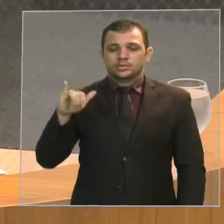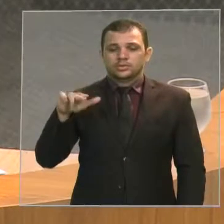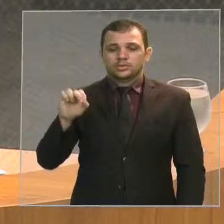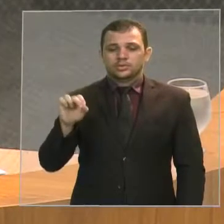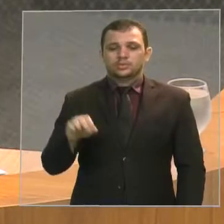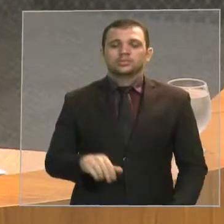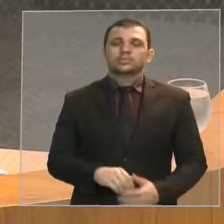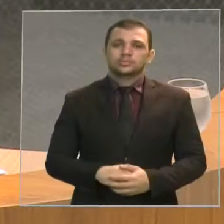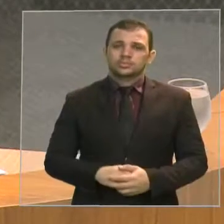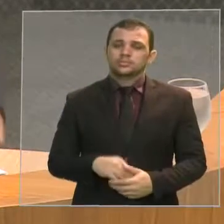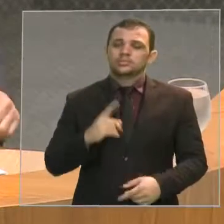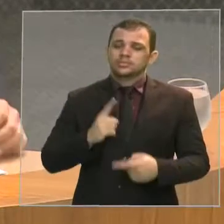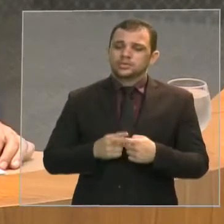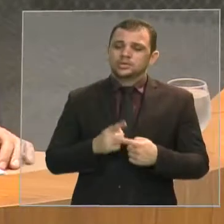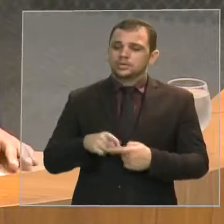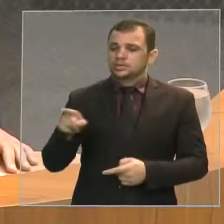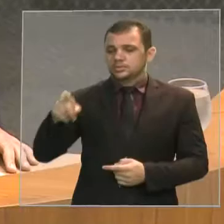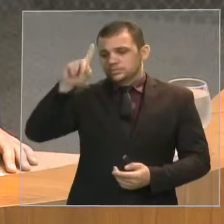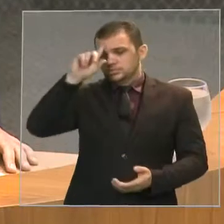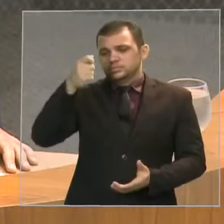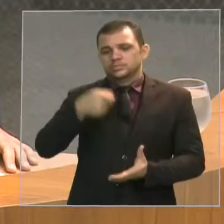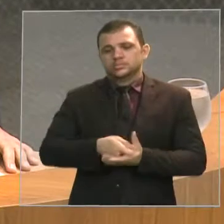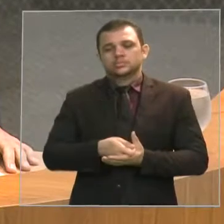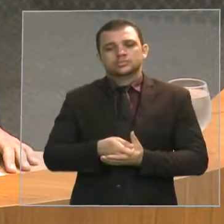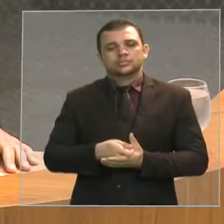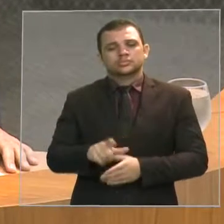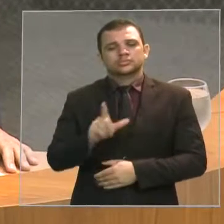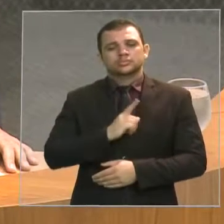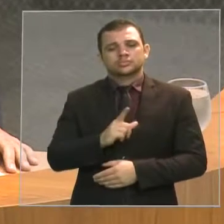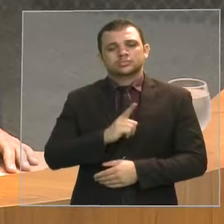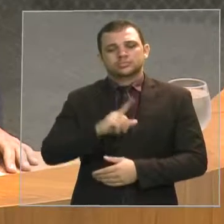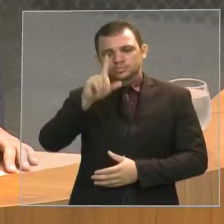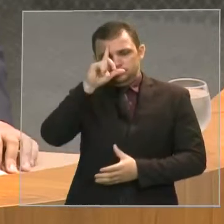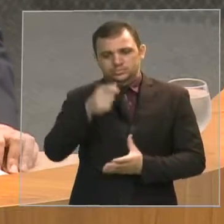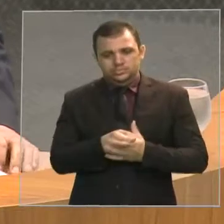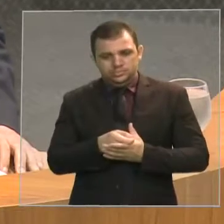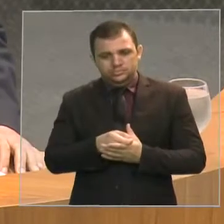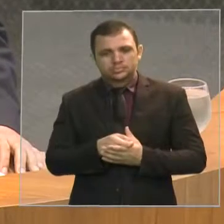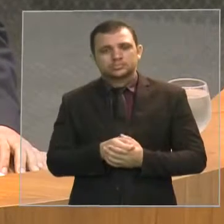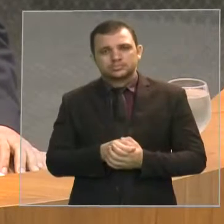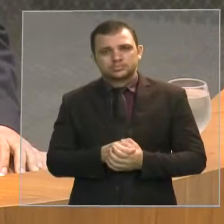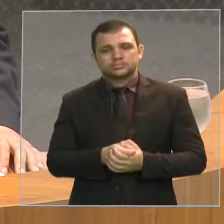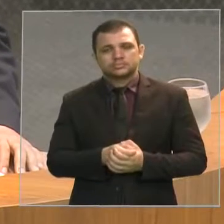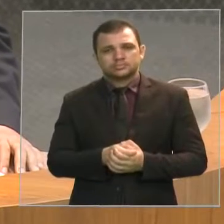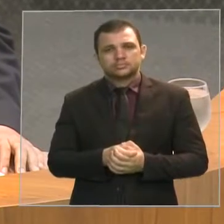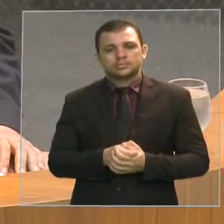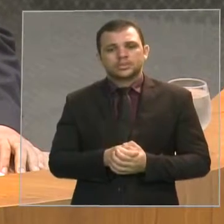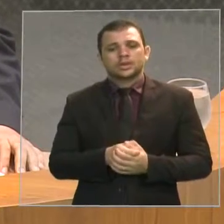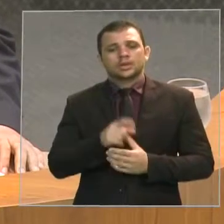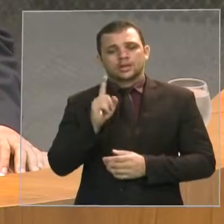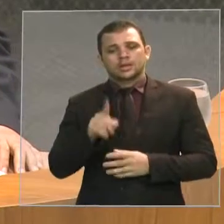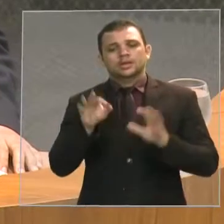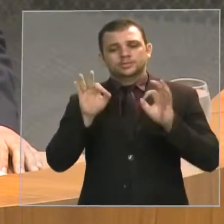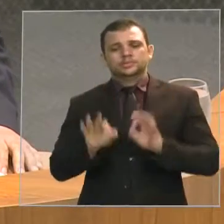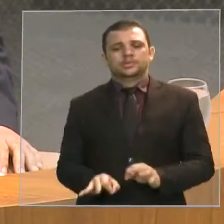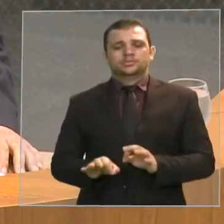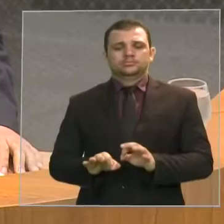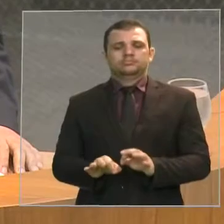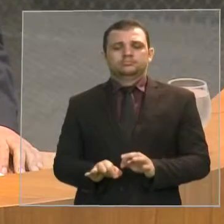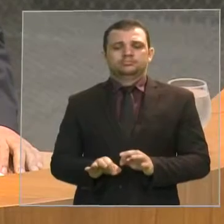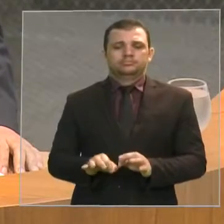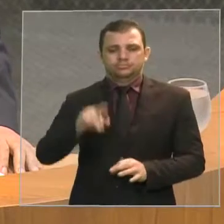por essa decisão por essa determinação de uma medida correta